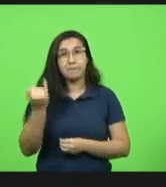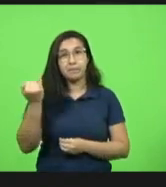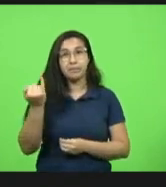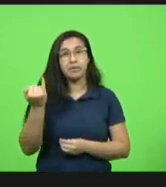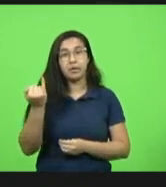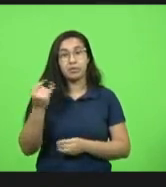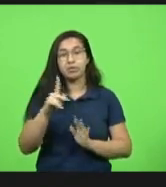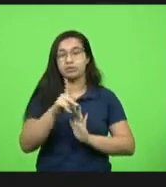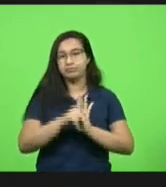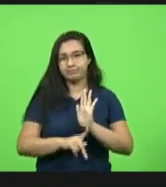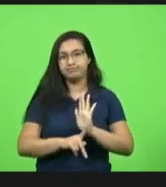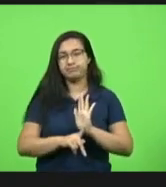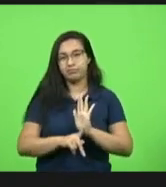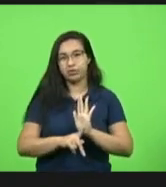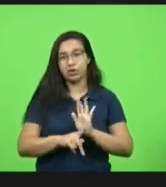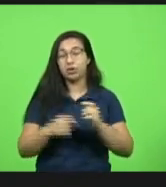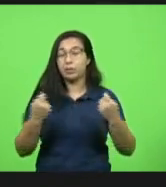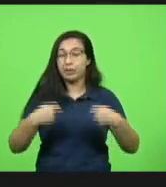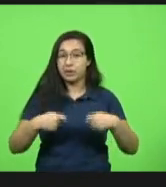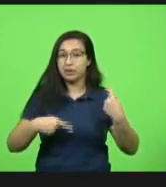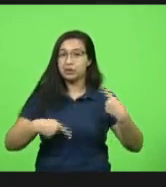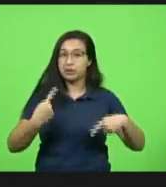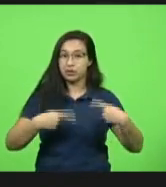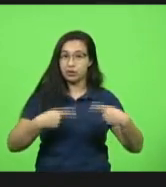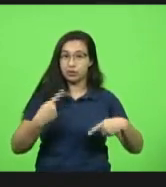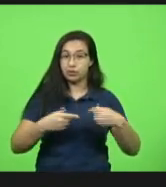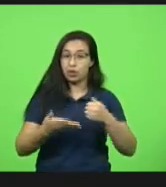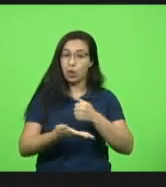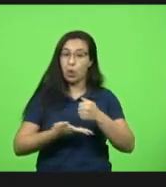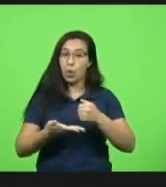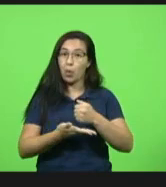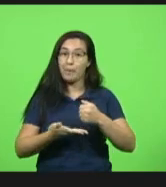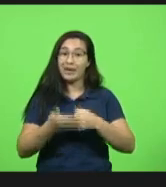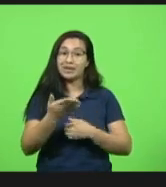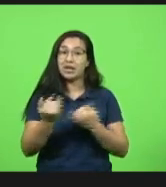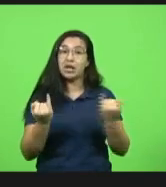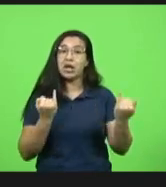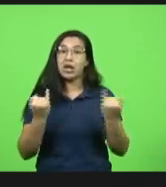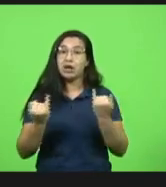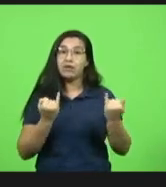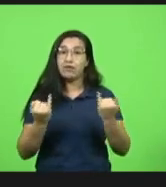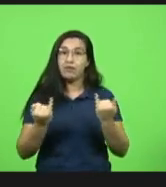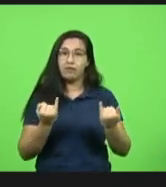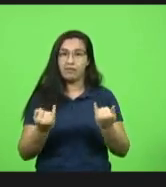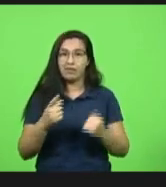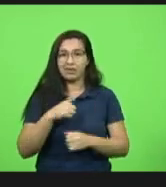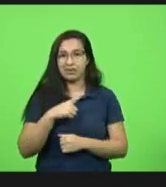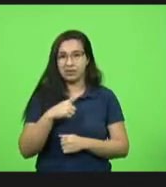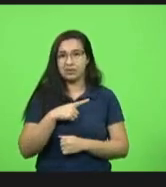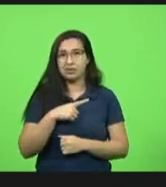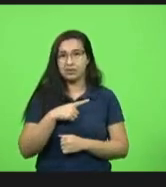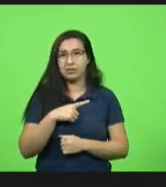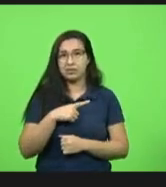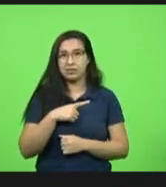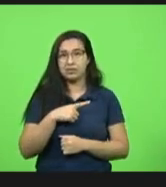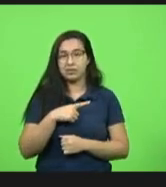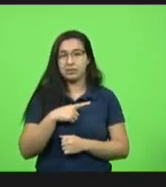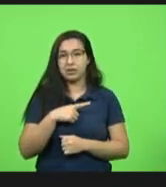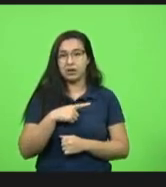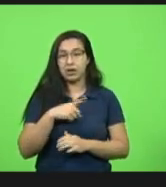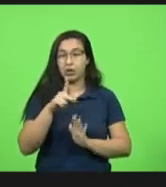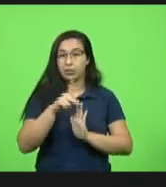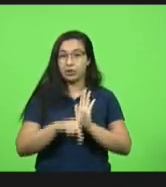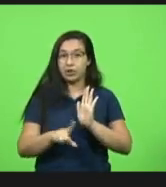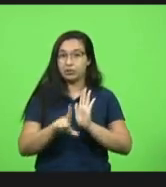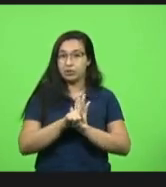do projeto. A gente precisa discutir embasado com as informações que, quando a gente relata um projeto de lei e